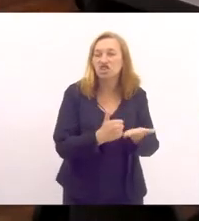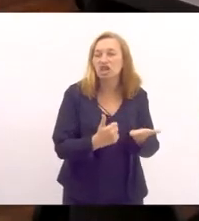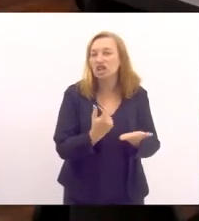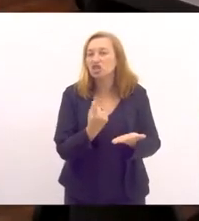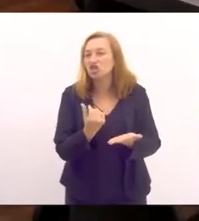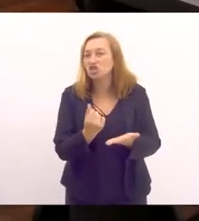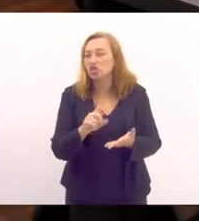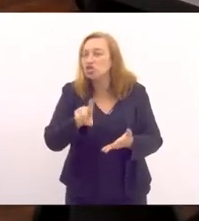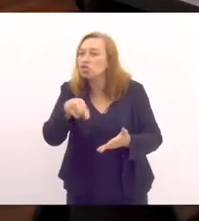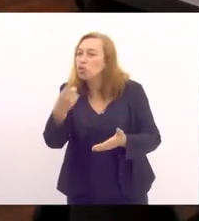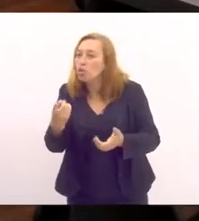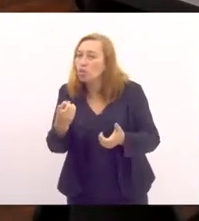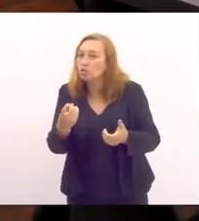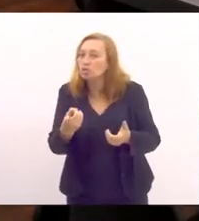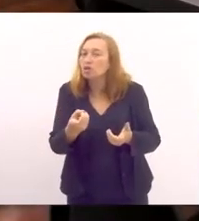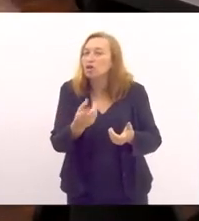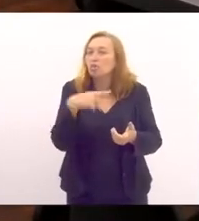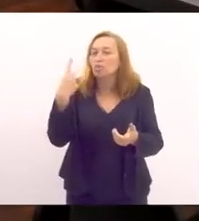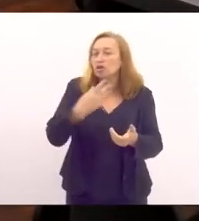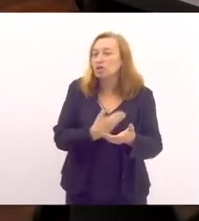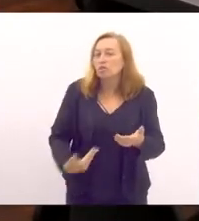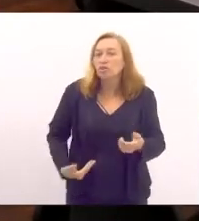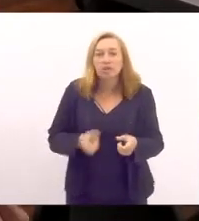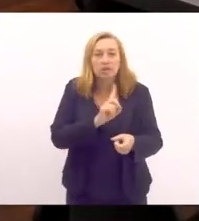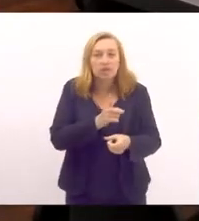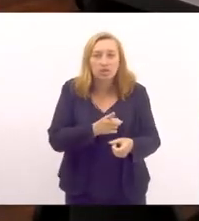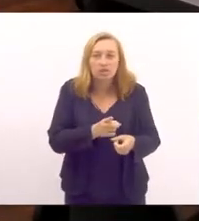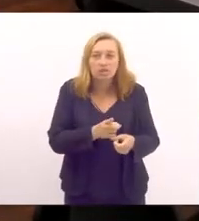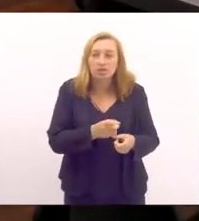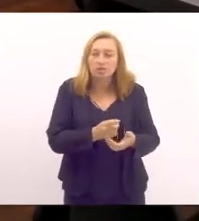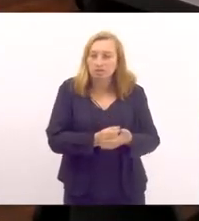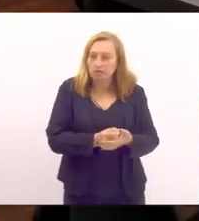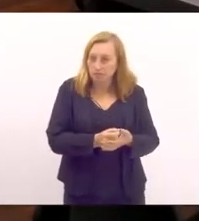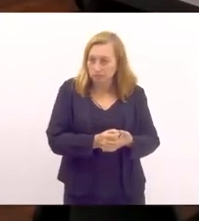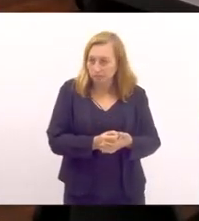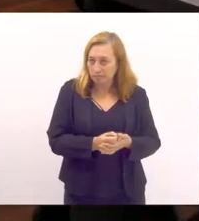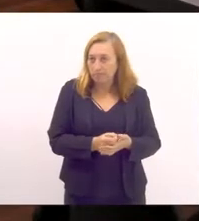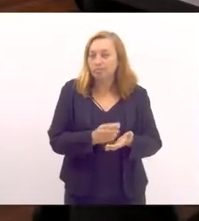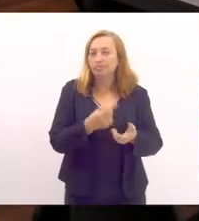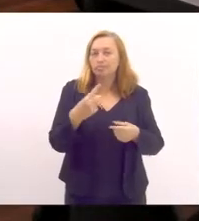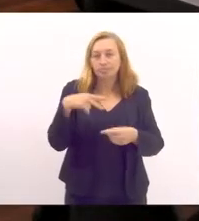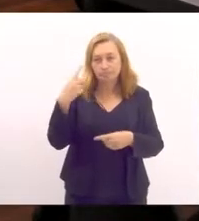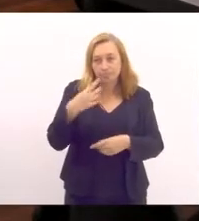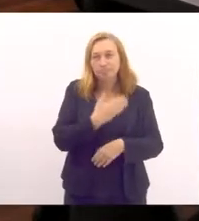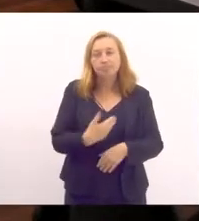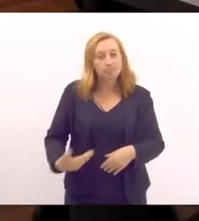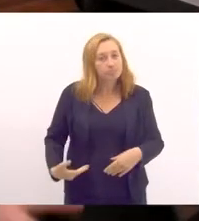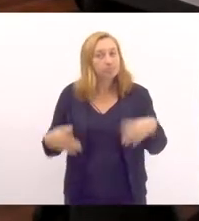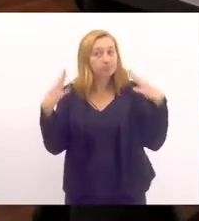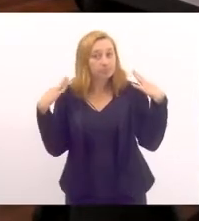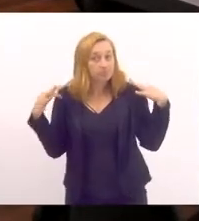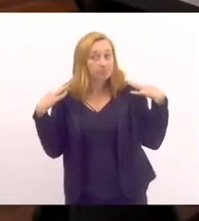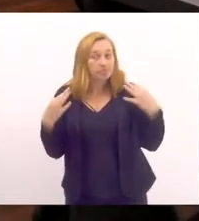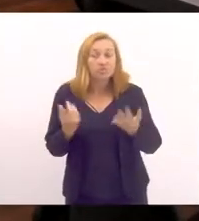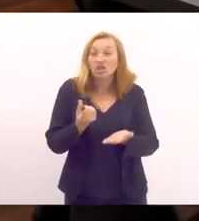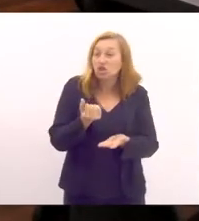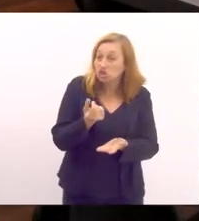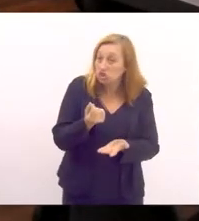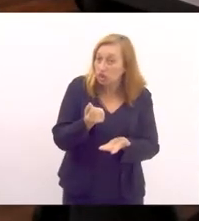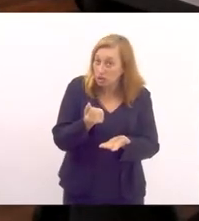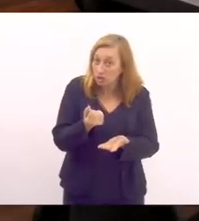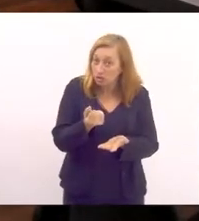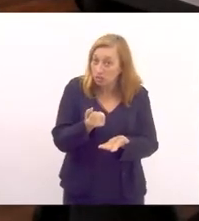dinheiro lá de uma outra política pública. A gente traz para a política pública de turismo um recurso que